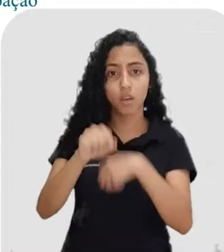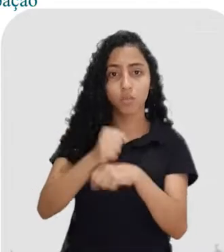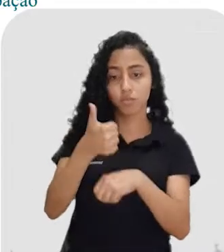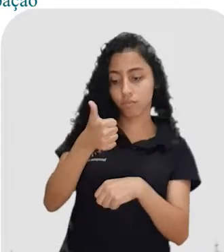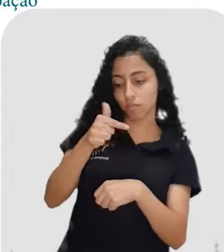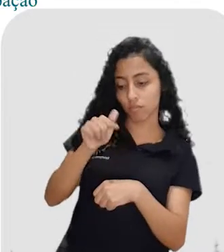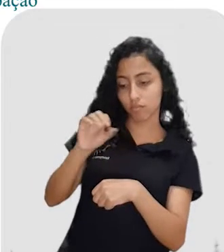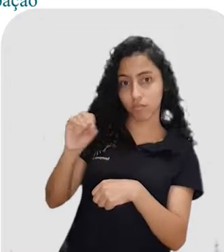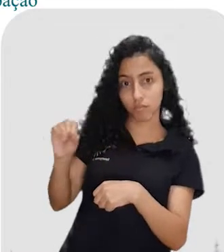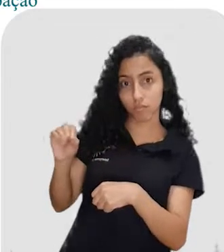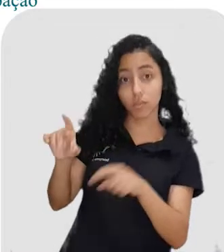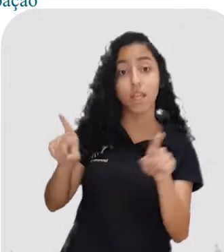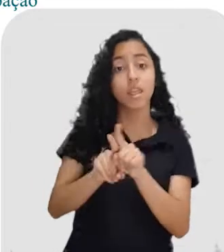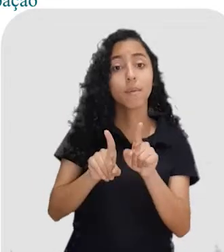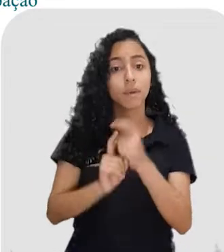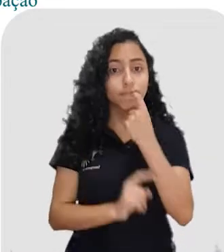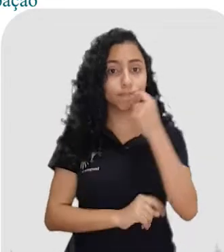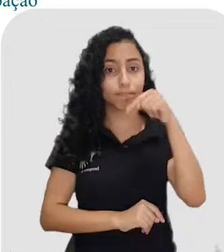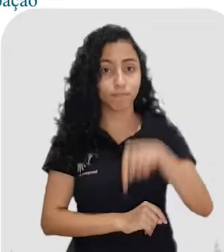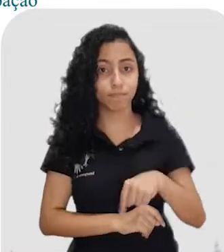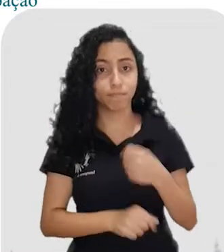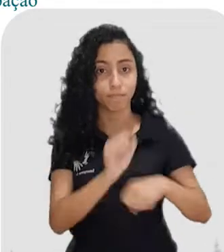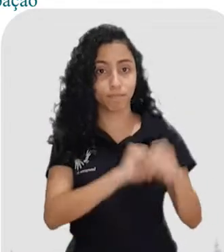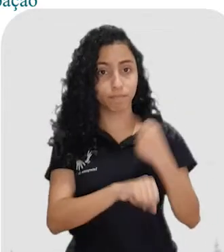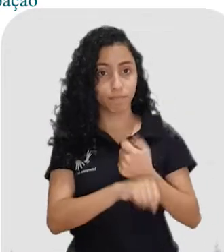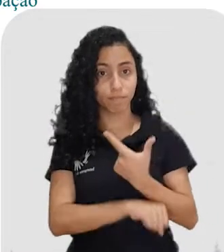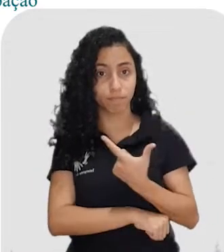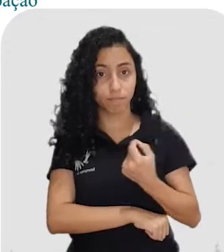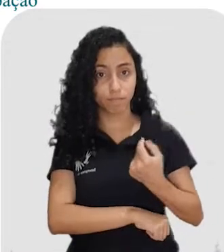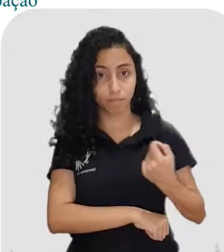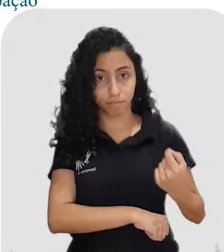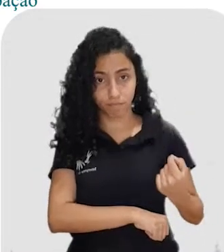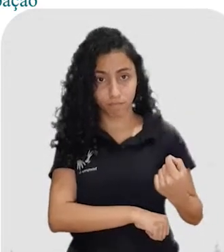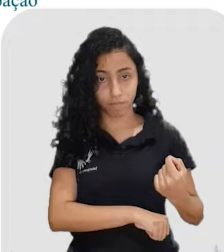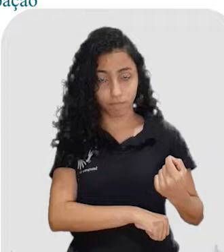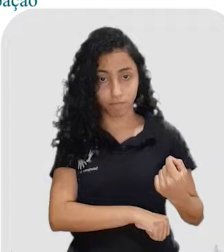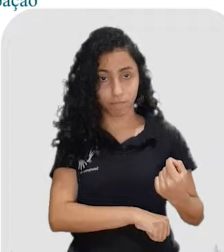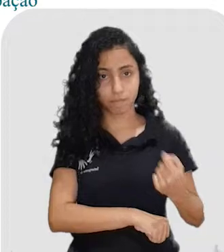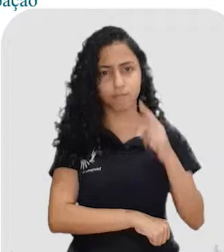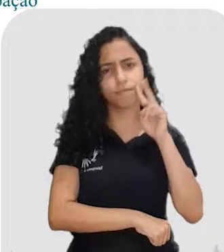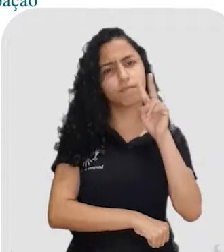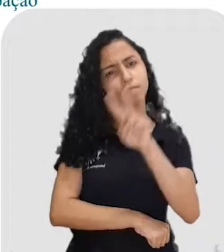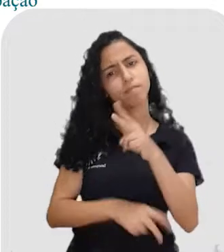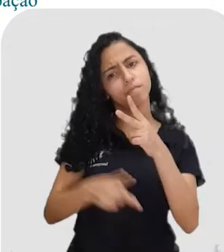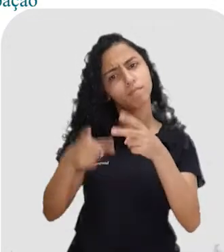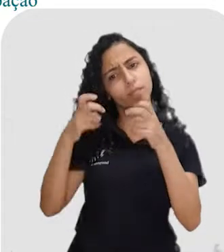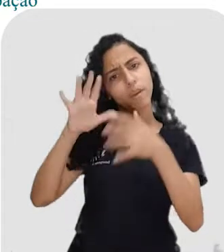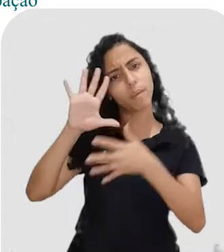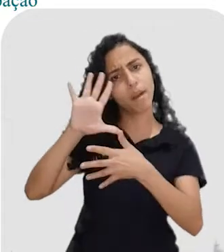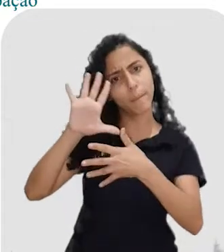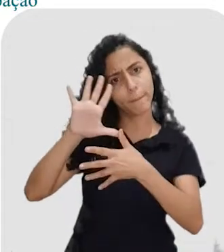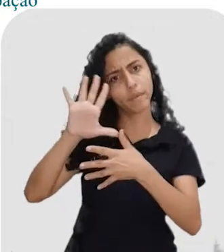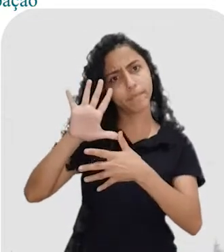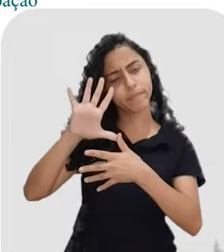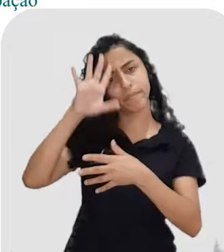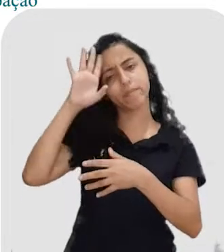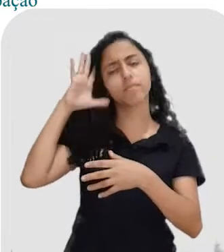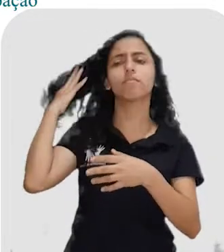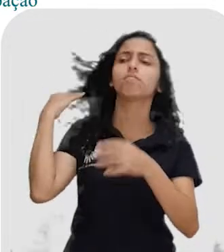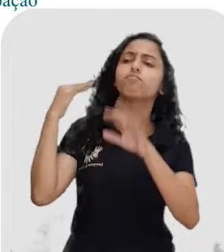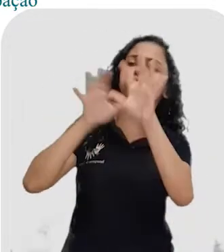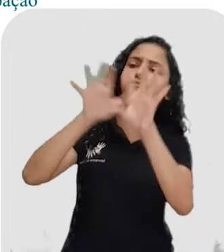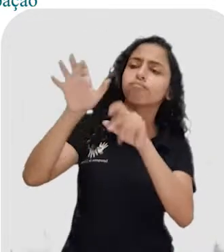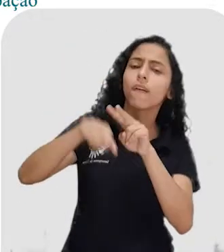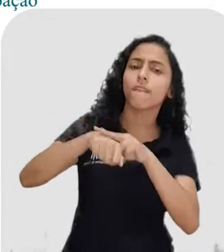solo no ano de 1700 e também traz o dado do período presente, né, do ano 2000. Então, quando a gente olha para esse mapa